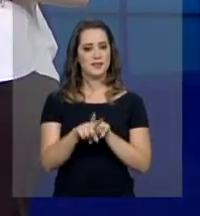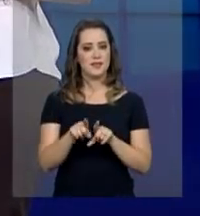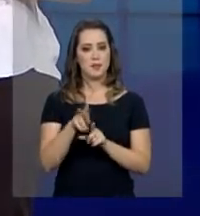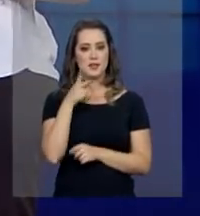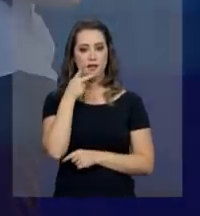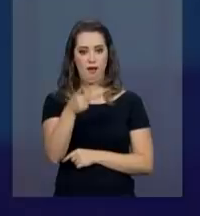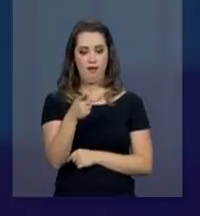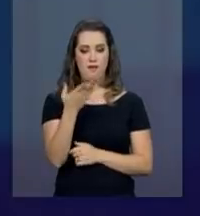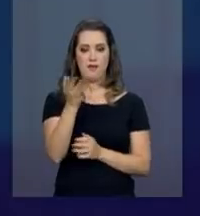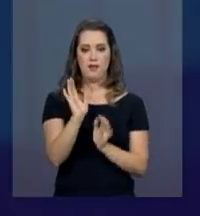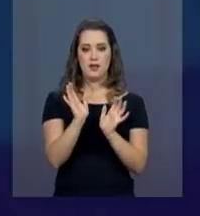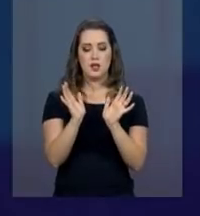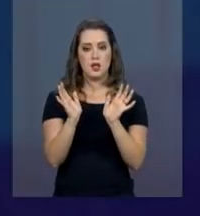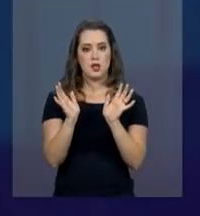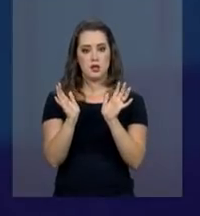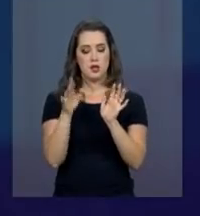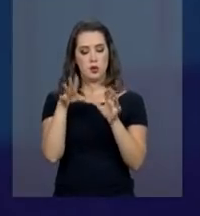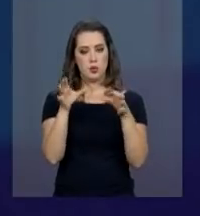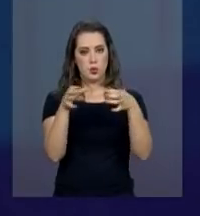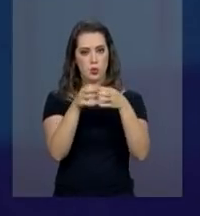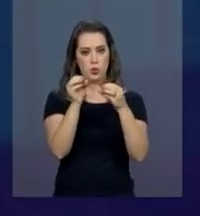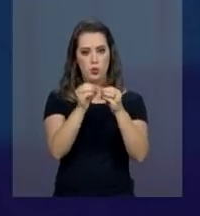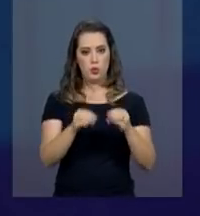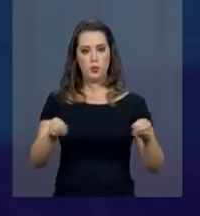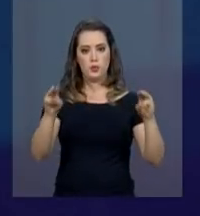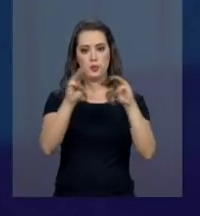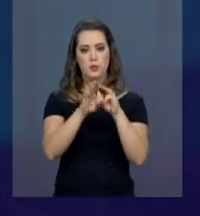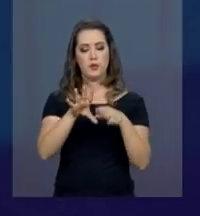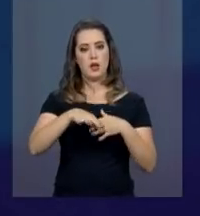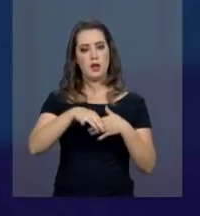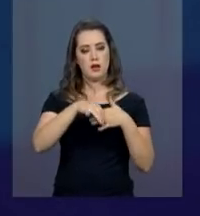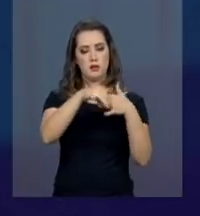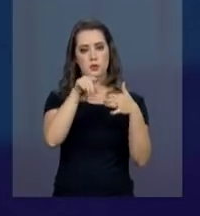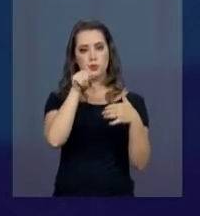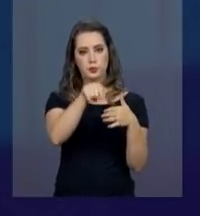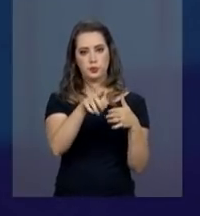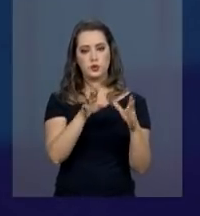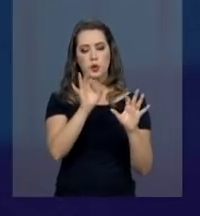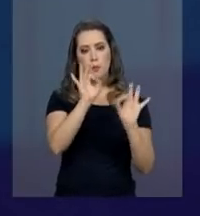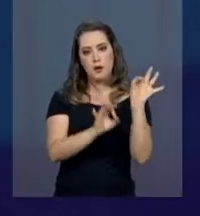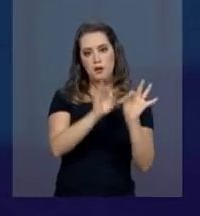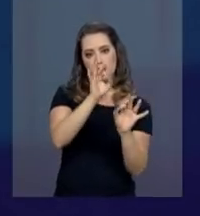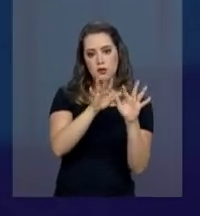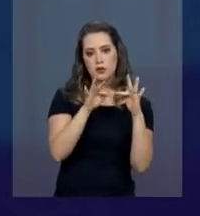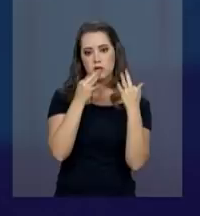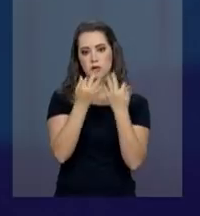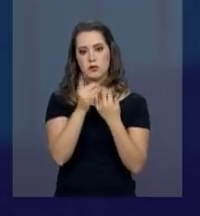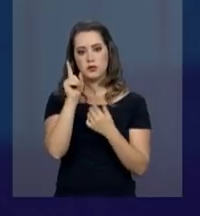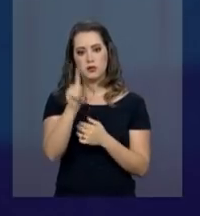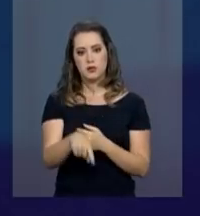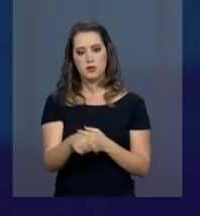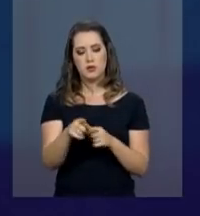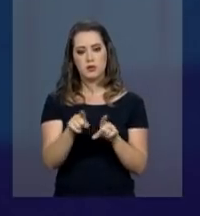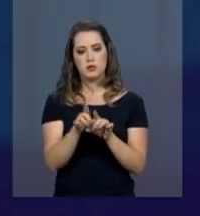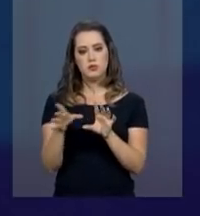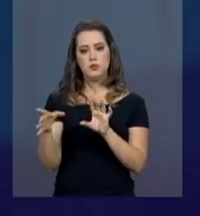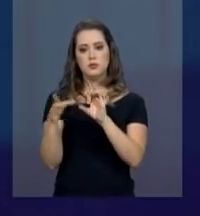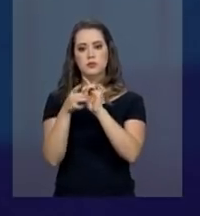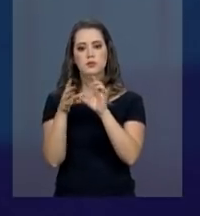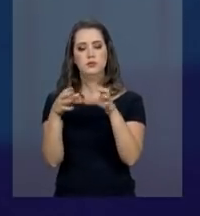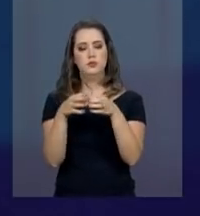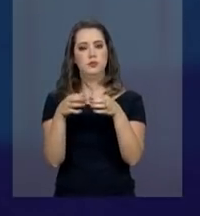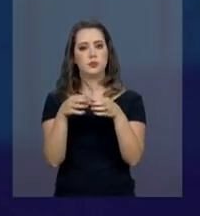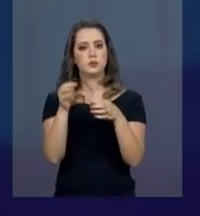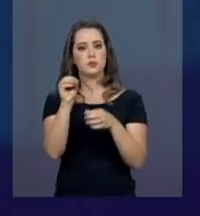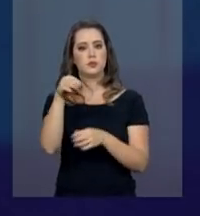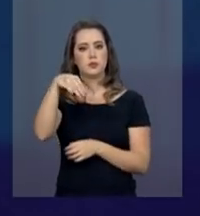sobre a Assembleia da ONU é a diretora do Projeto Global sobre Planejamento Familiar, que é vinculada à OMS, a Organização